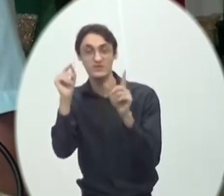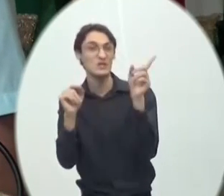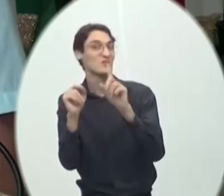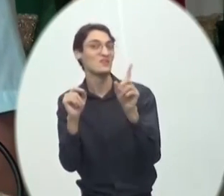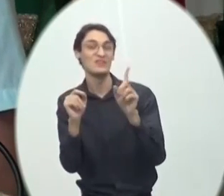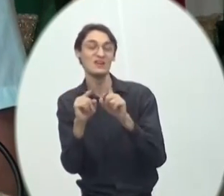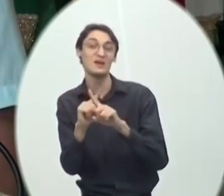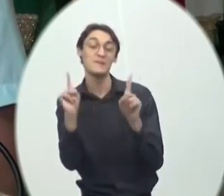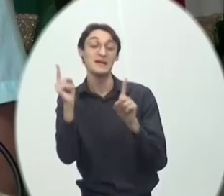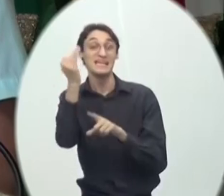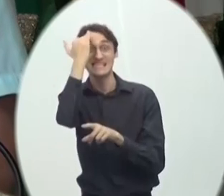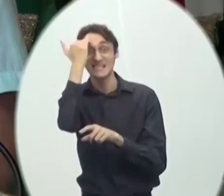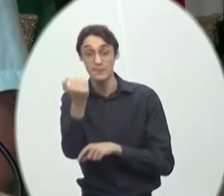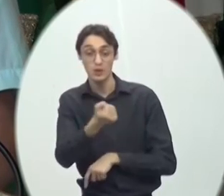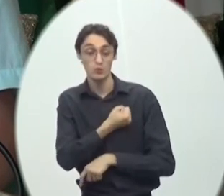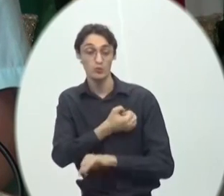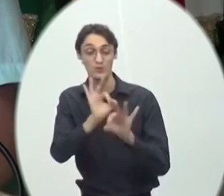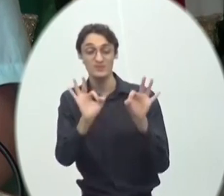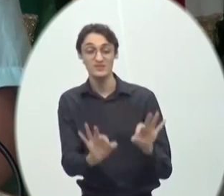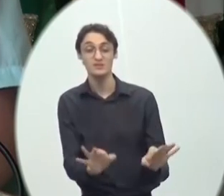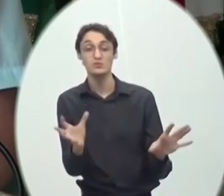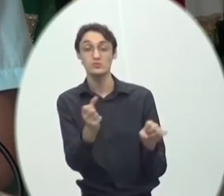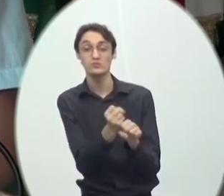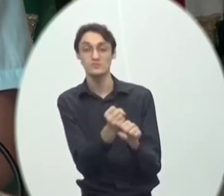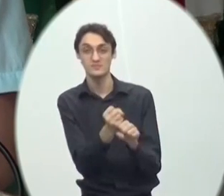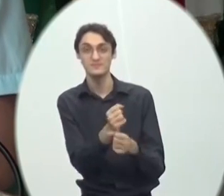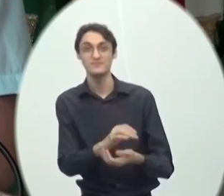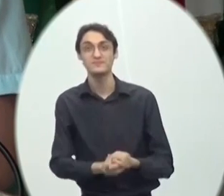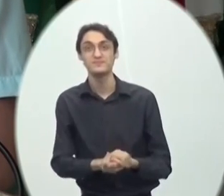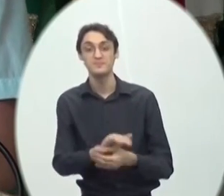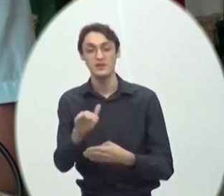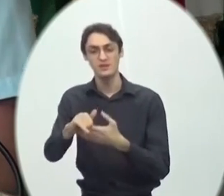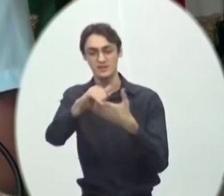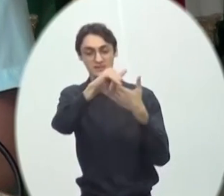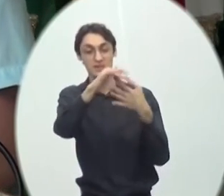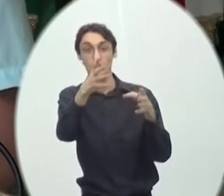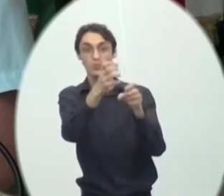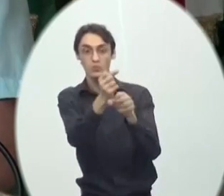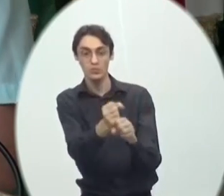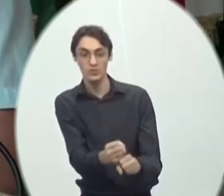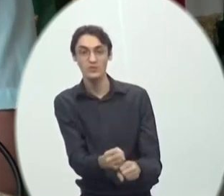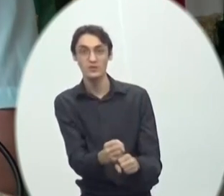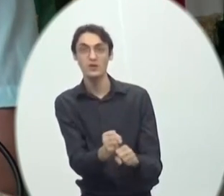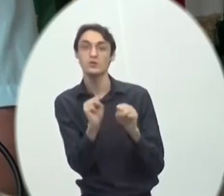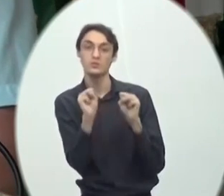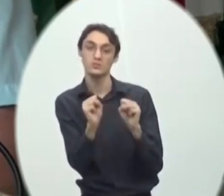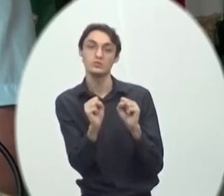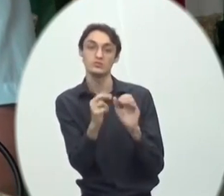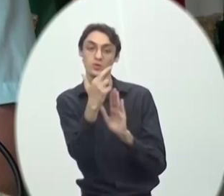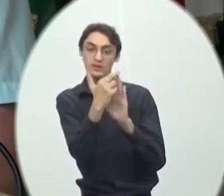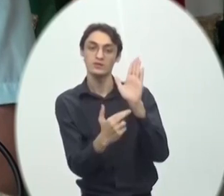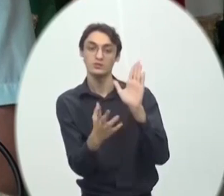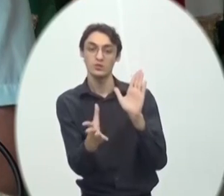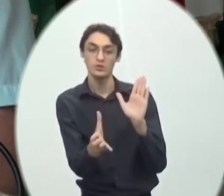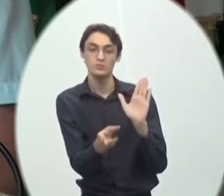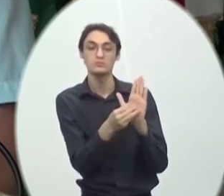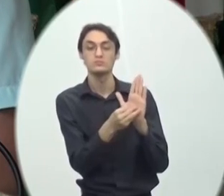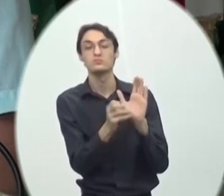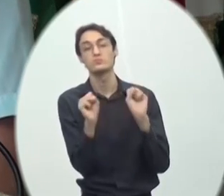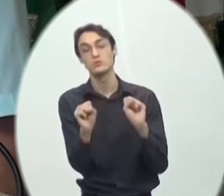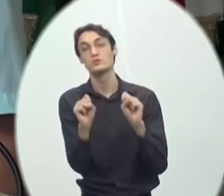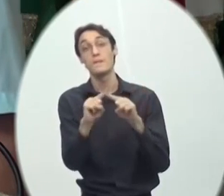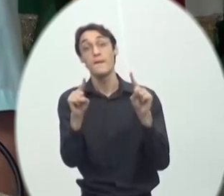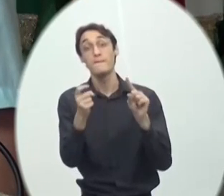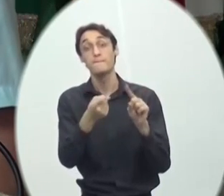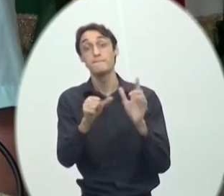vereador saiba. Aí sim, eu peço para anexar os cálculos. Tudo bem, pode botar um relatório ali junto, não tem problema. Mas